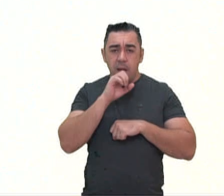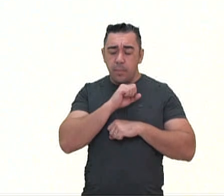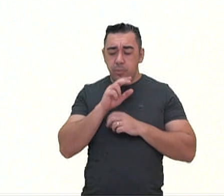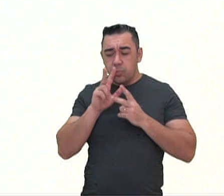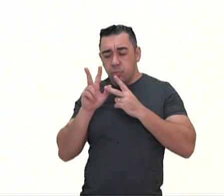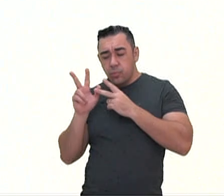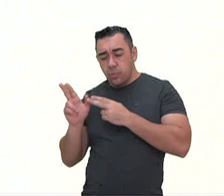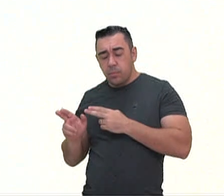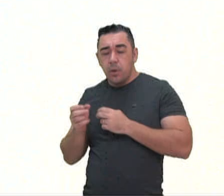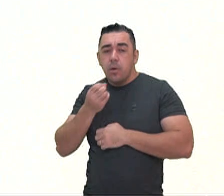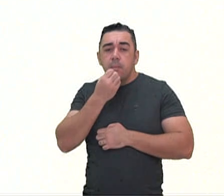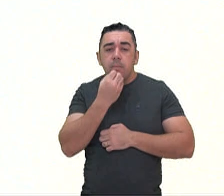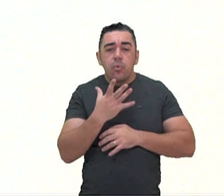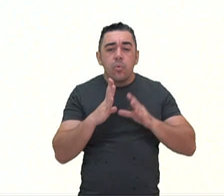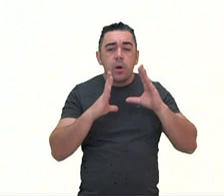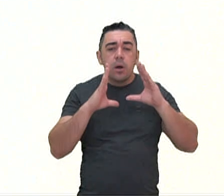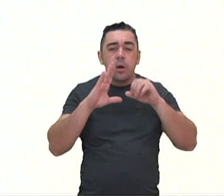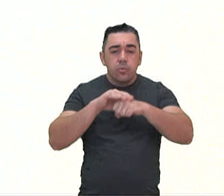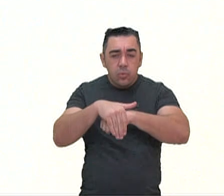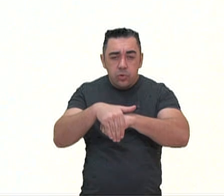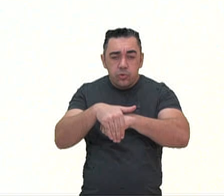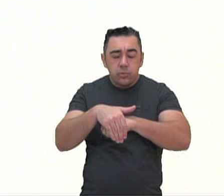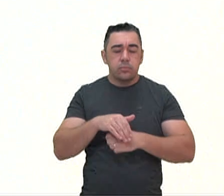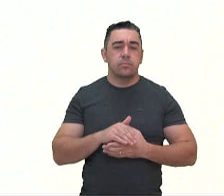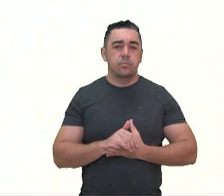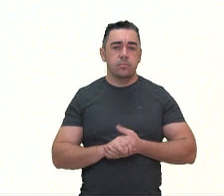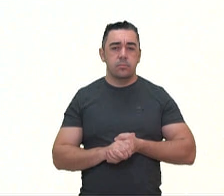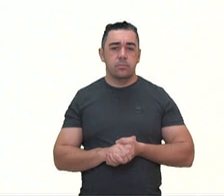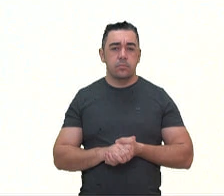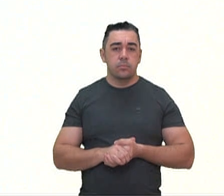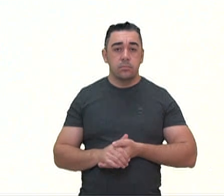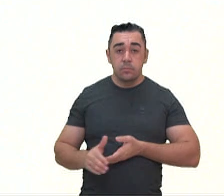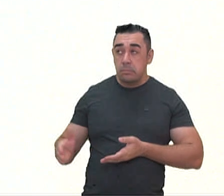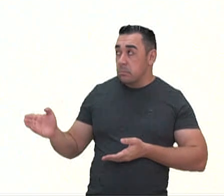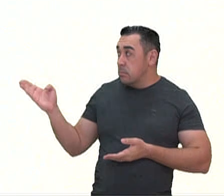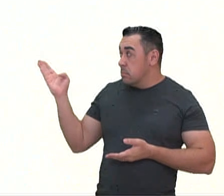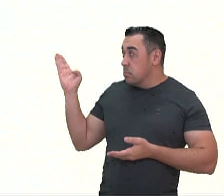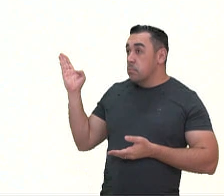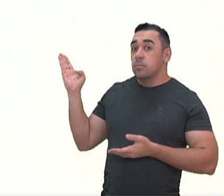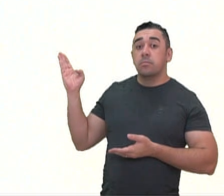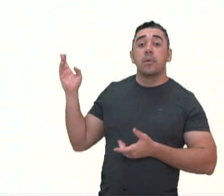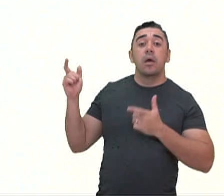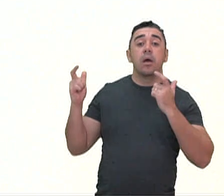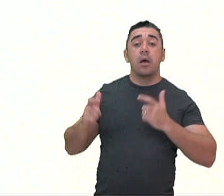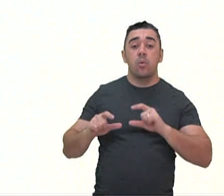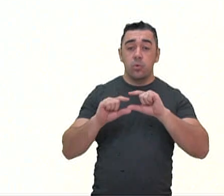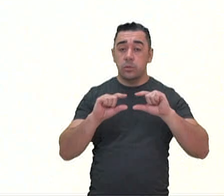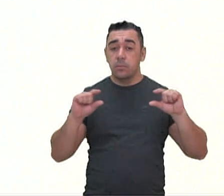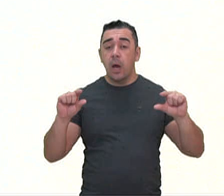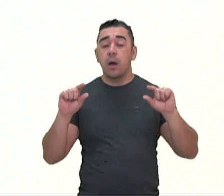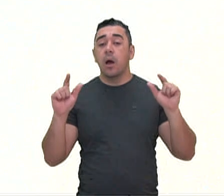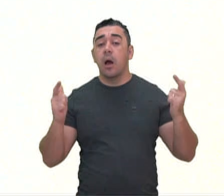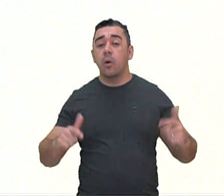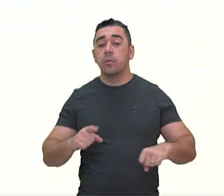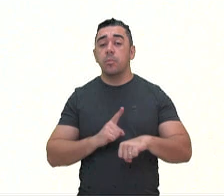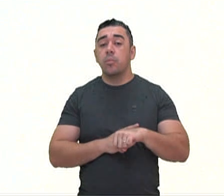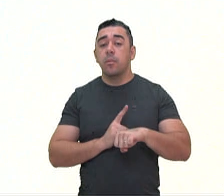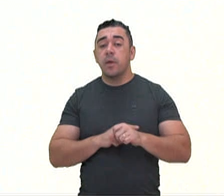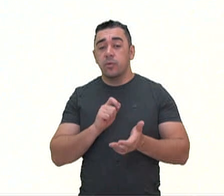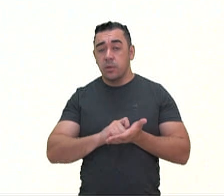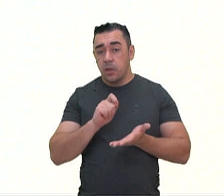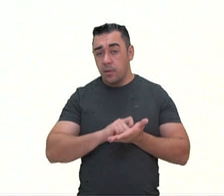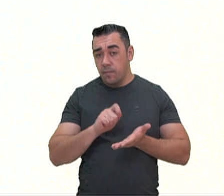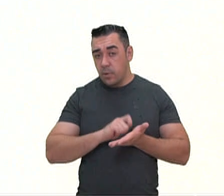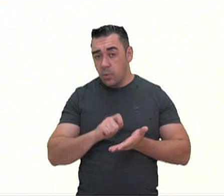dormir. Boa noite. A questão é, onde está o trecho que mostra em que momento foi